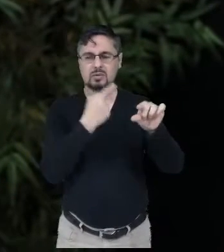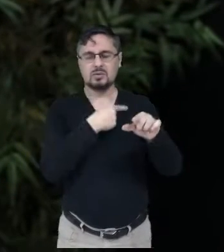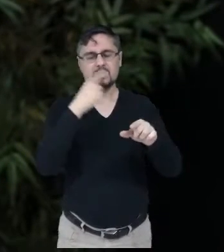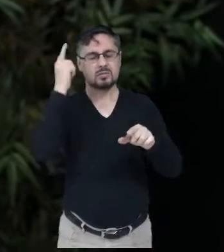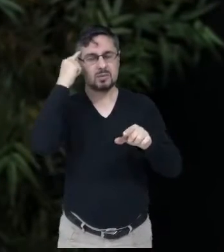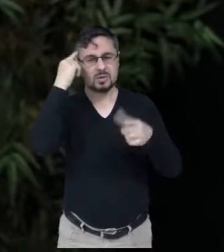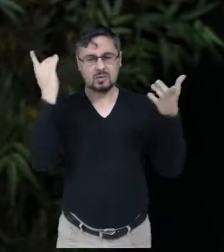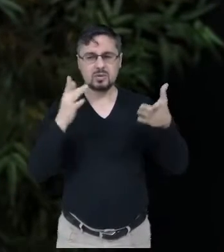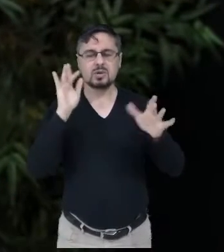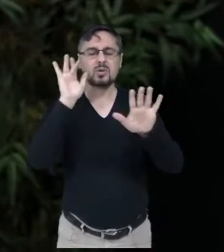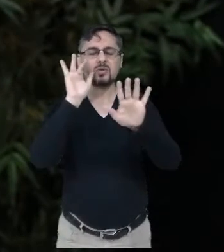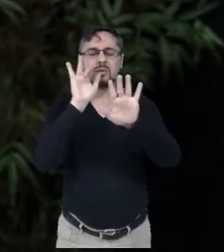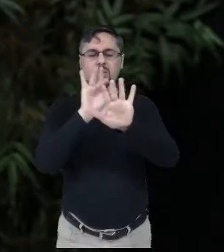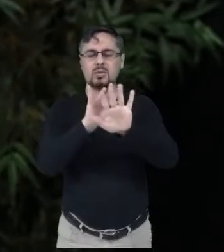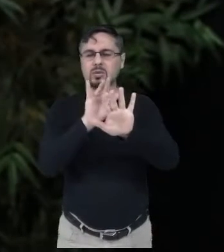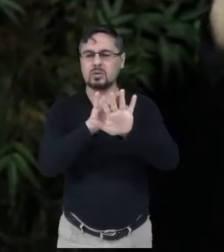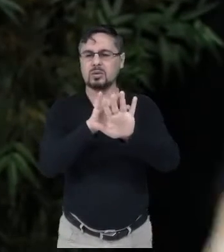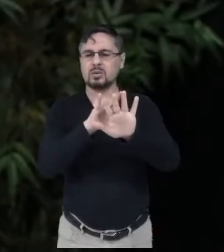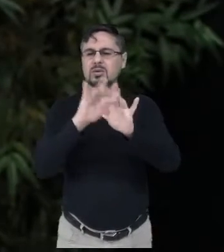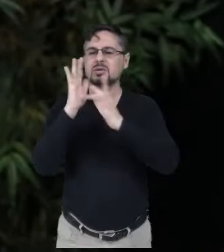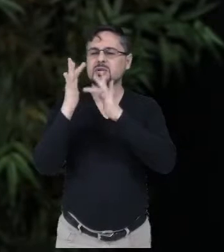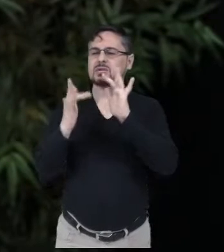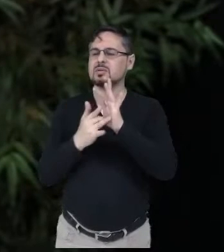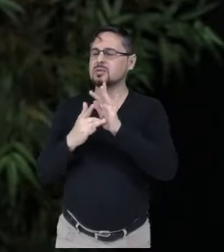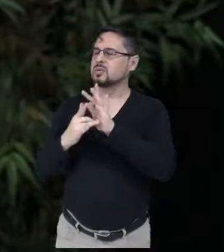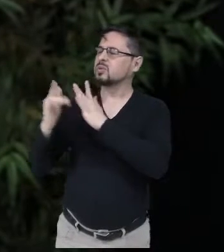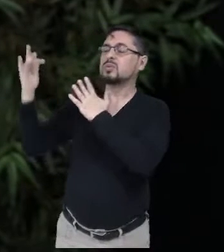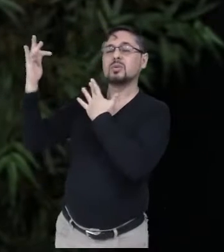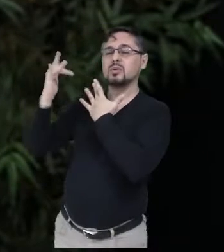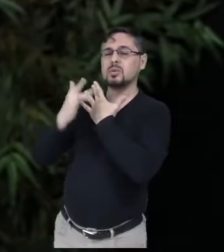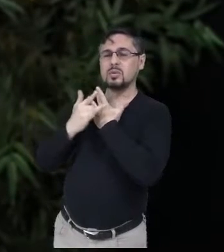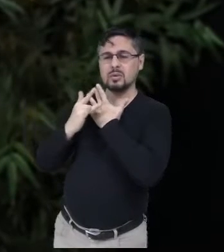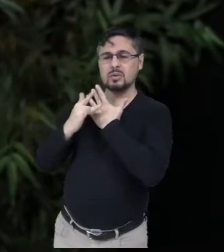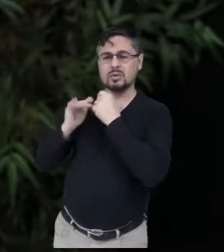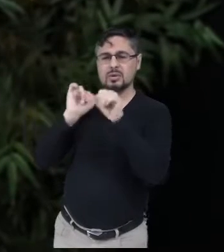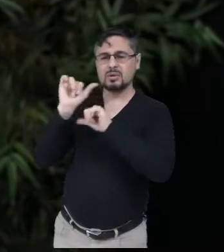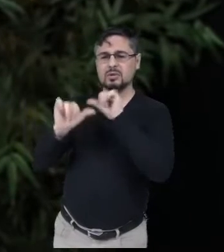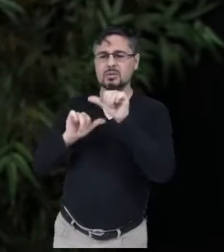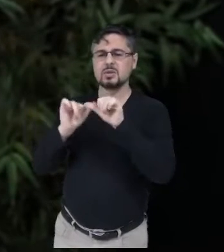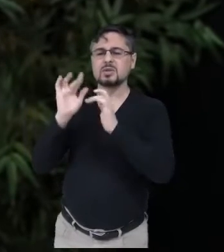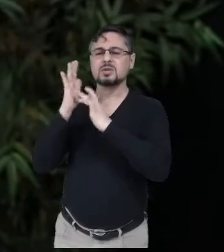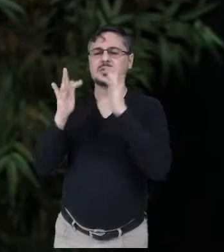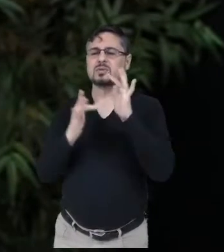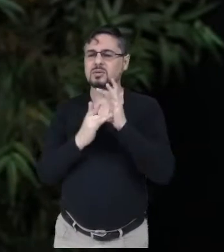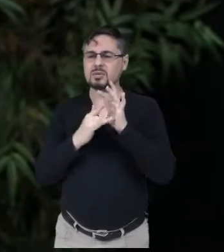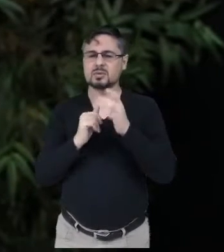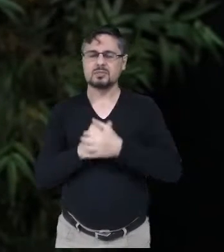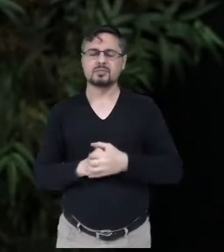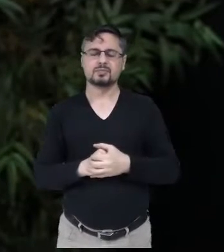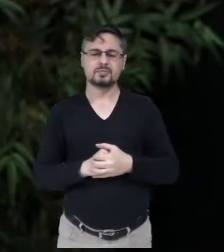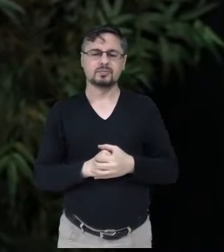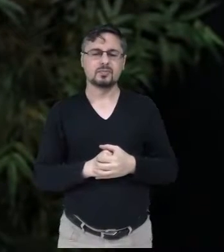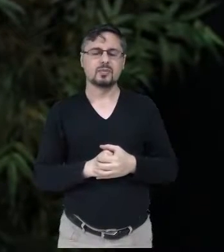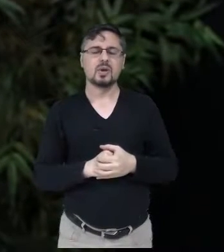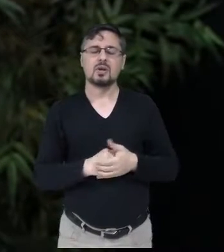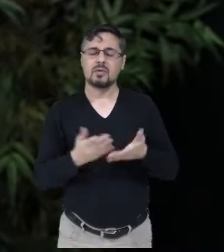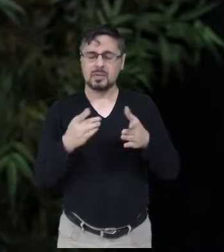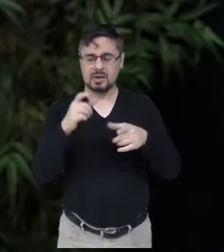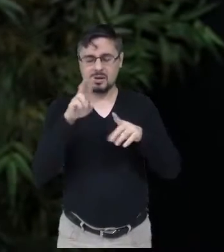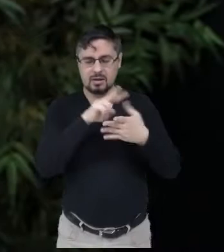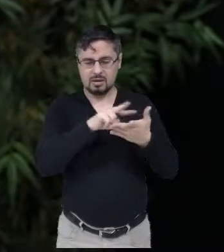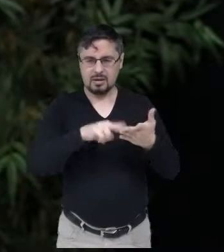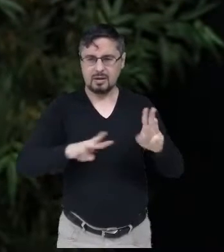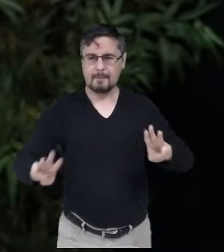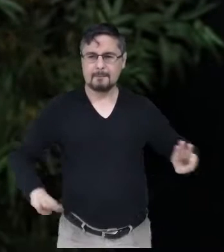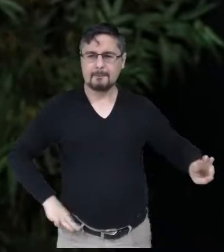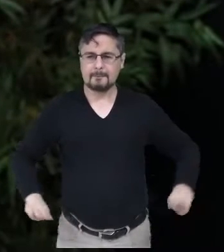de Jesus Cristo, o toque transformador de Jesus Cristo. E eu quero ler com você o Evangelho de Marcos, o primeiro capítulo do